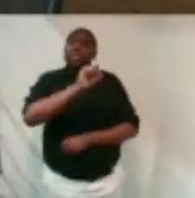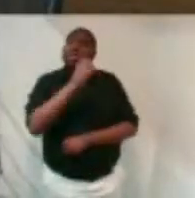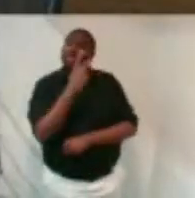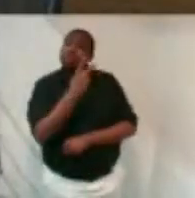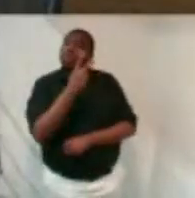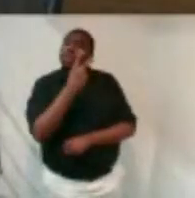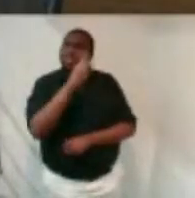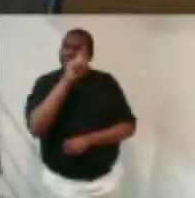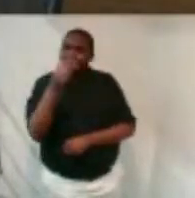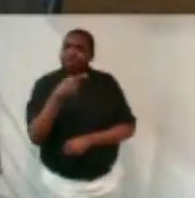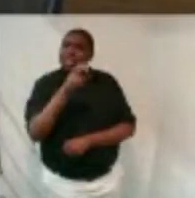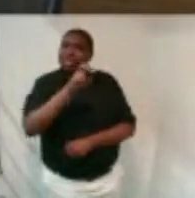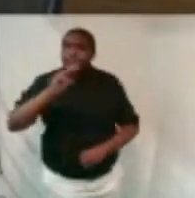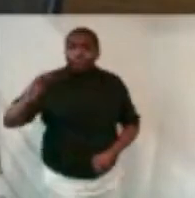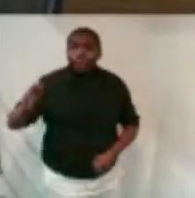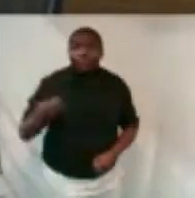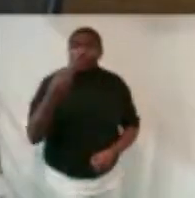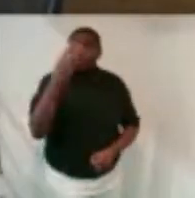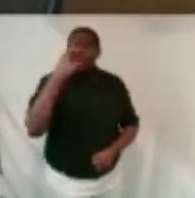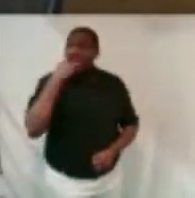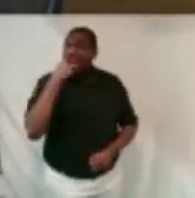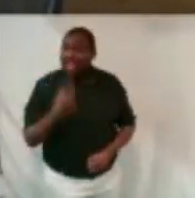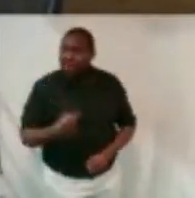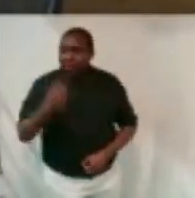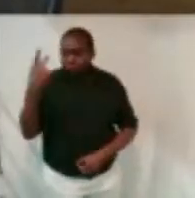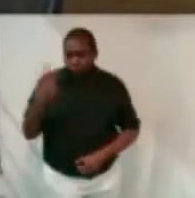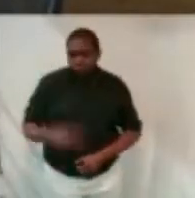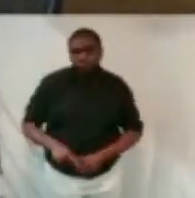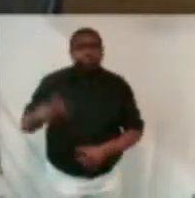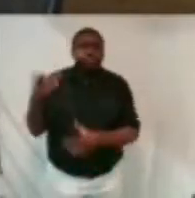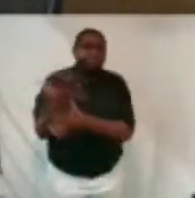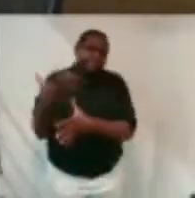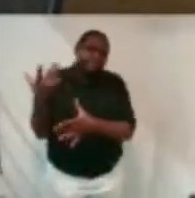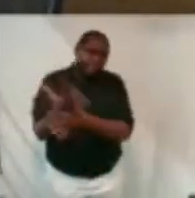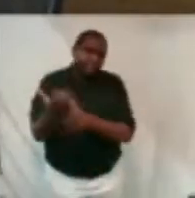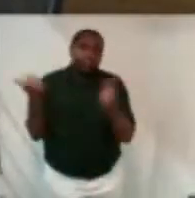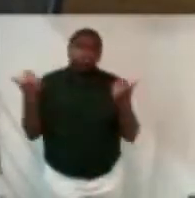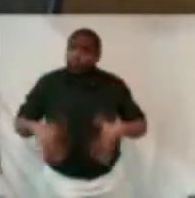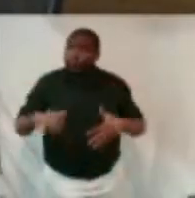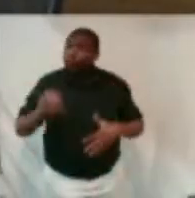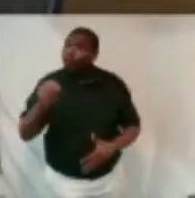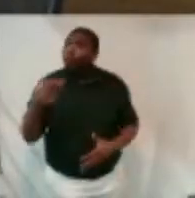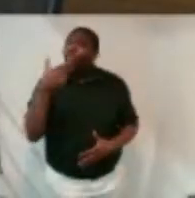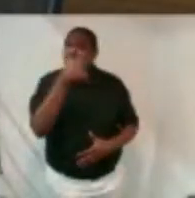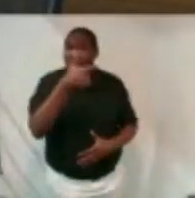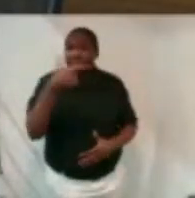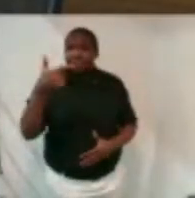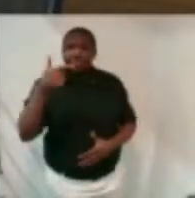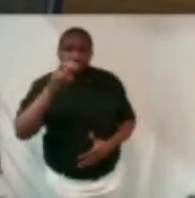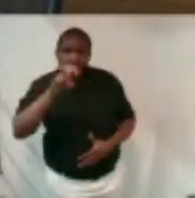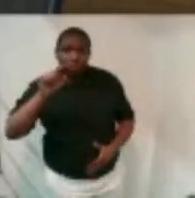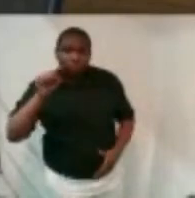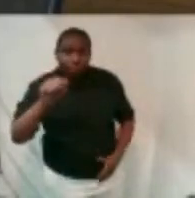de toneladas de resíduos sólidos urbanos gerados, ou 225.965